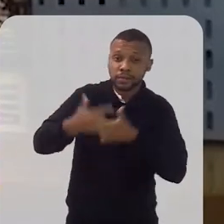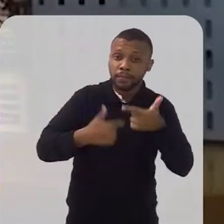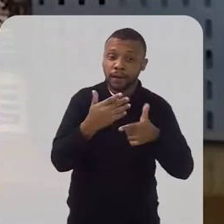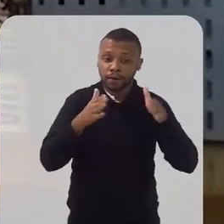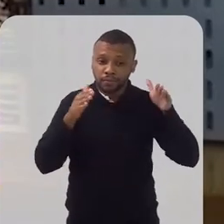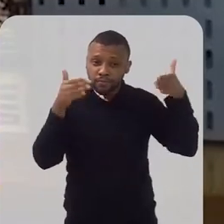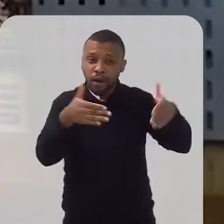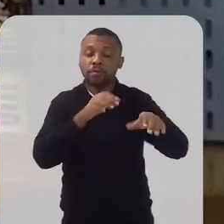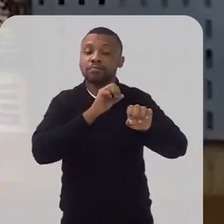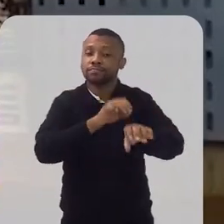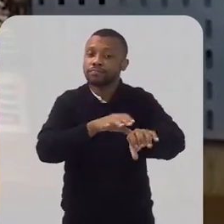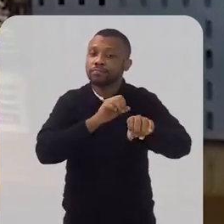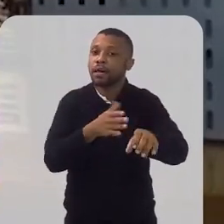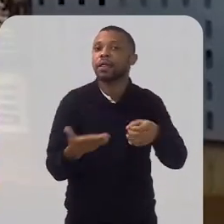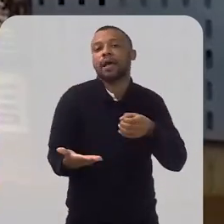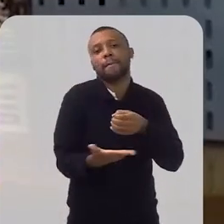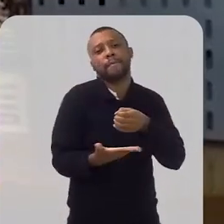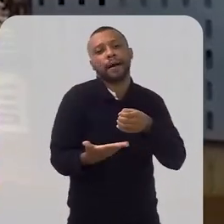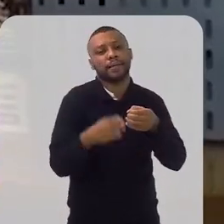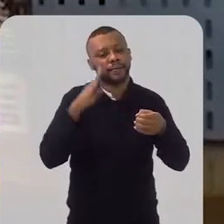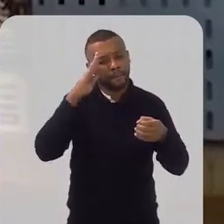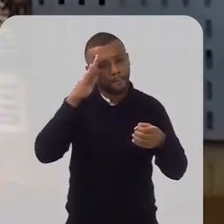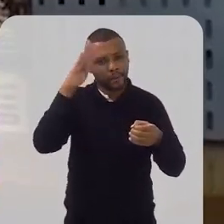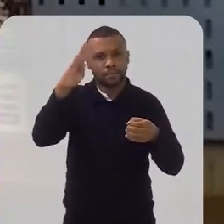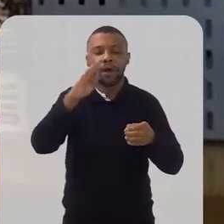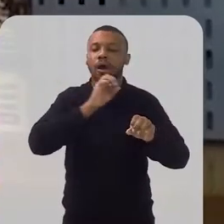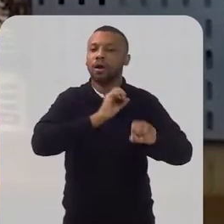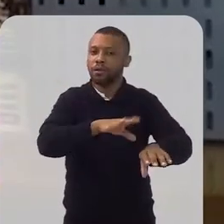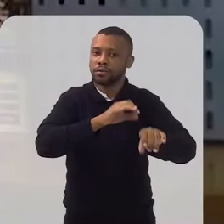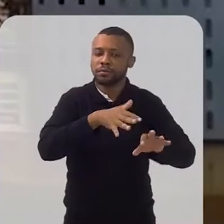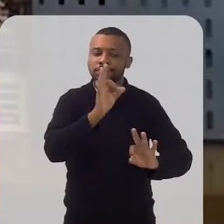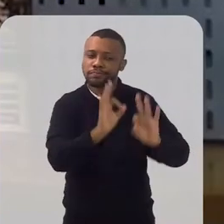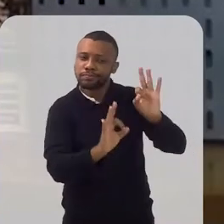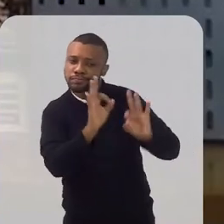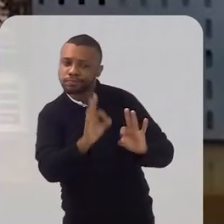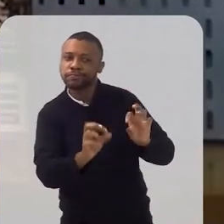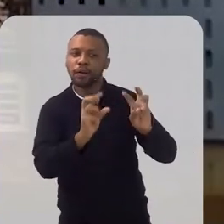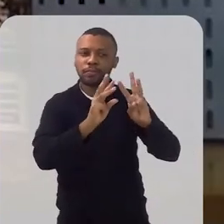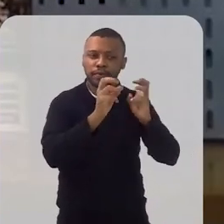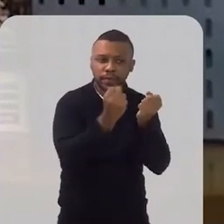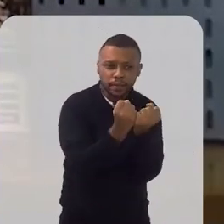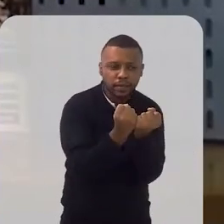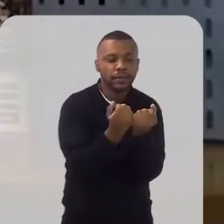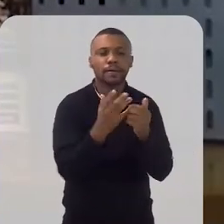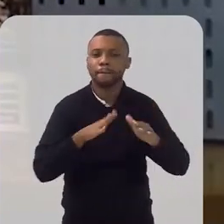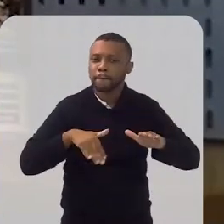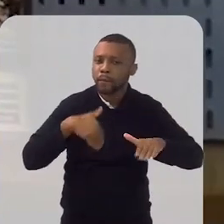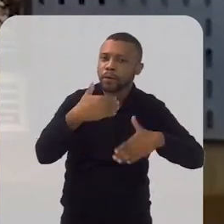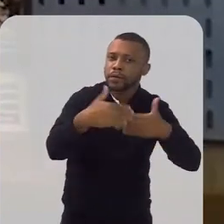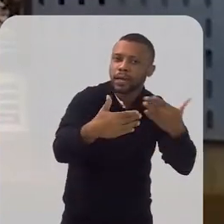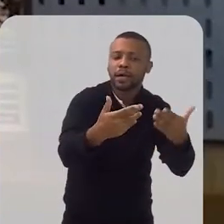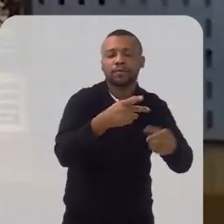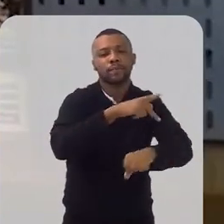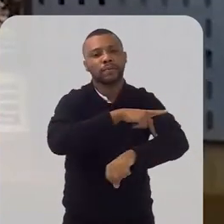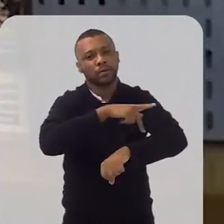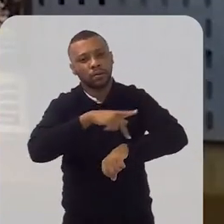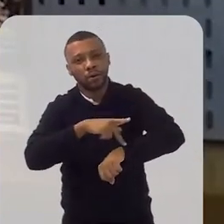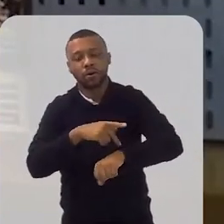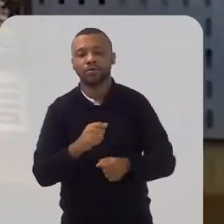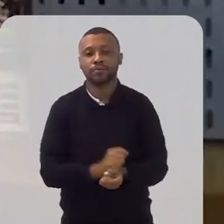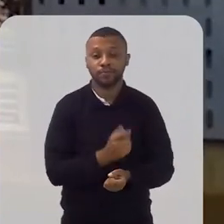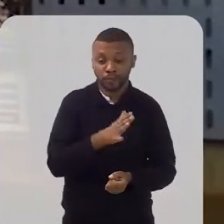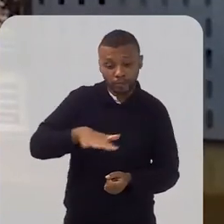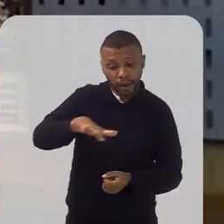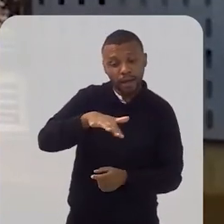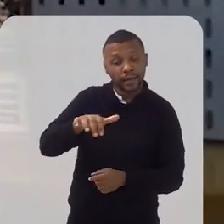educação, que a gente acredita que isso é basilar. Então, montando programas educacionais, reforçando processos pedagógicos. A área de